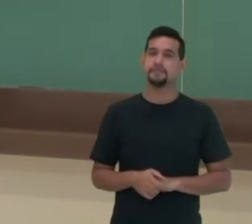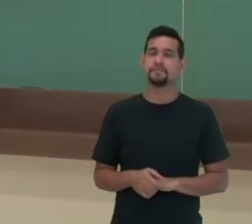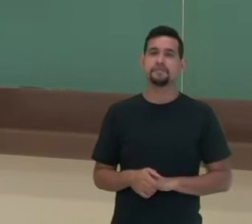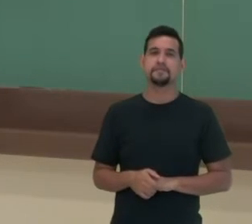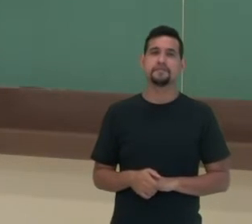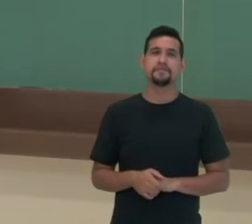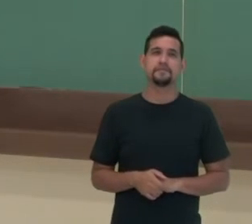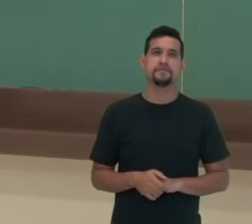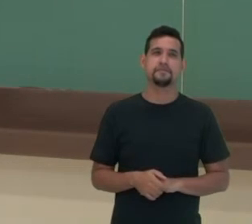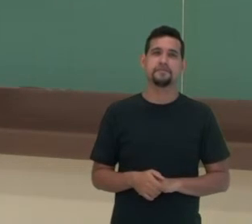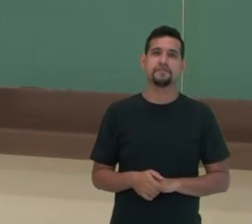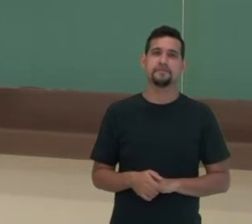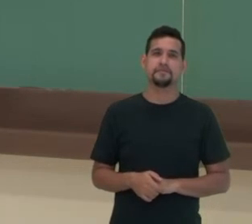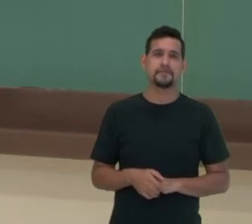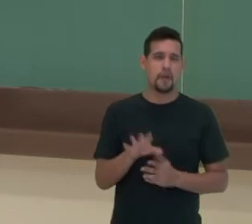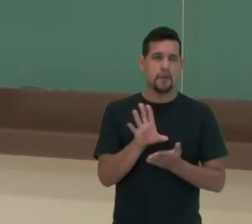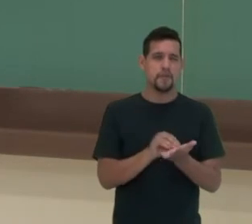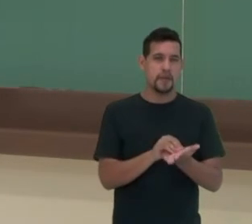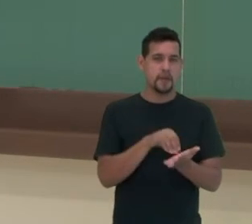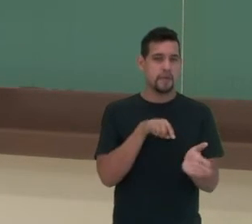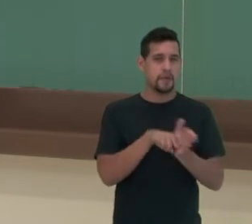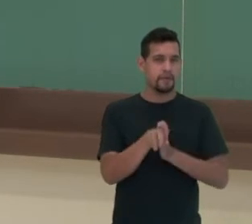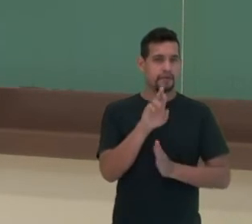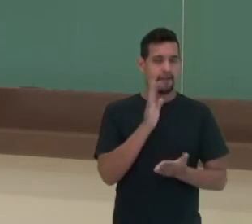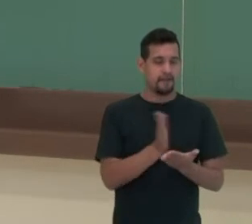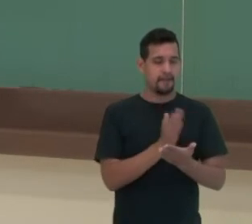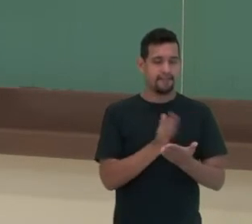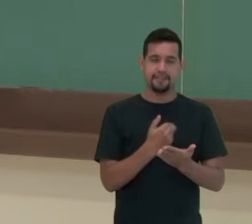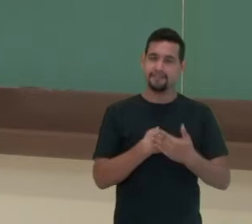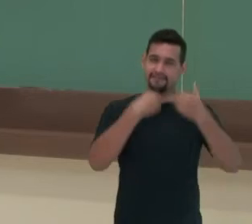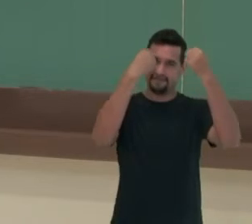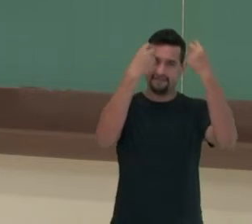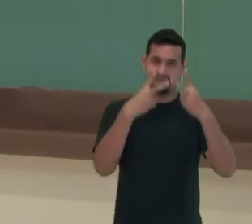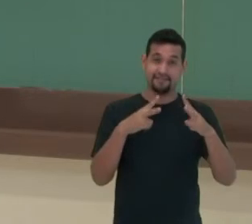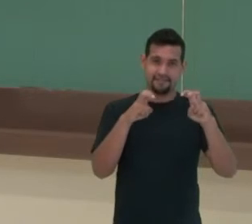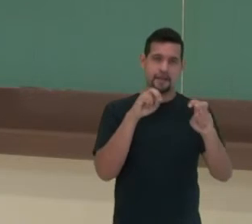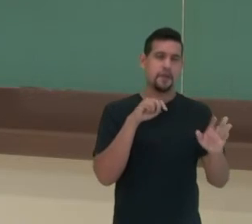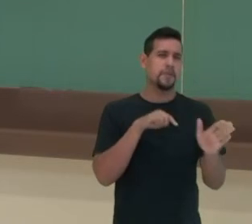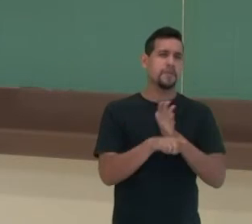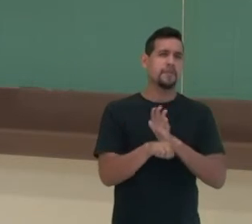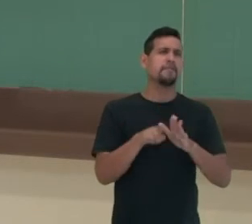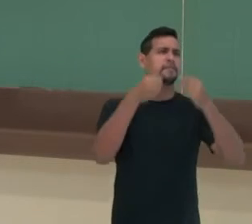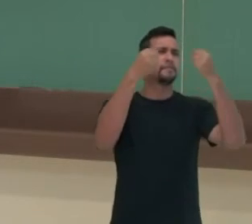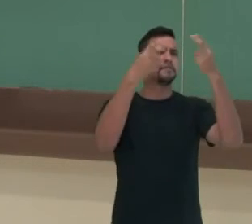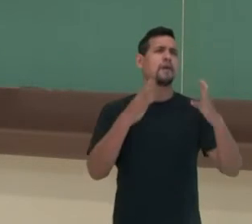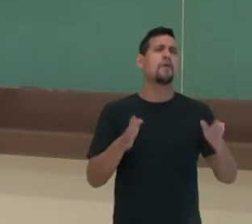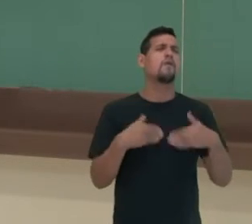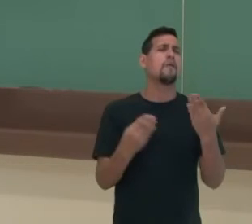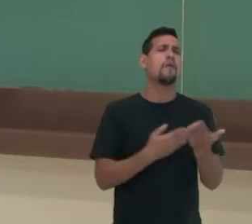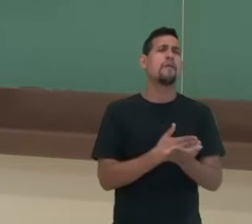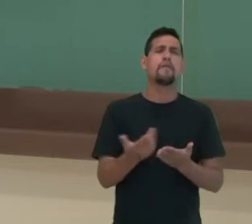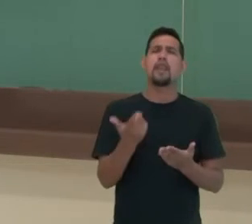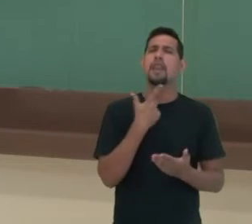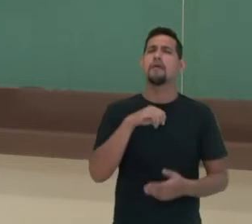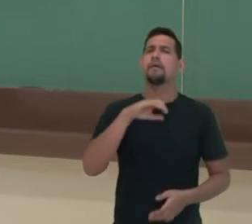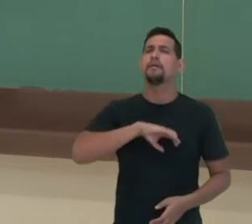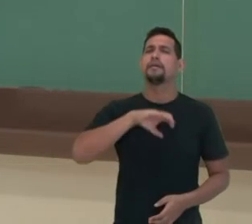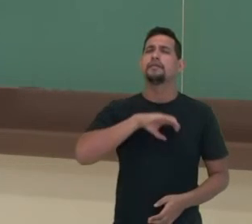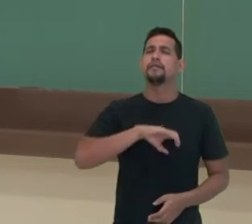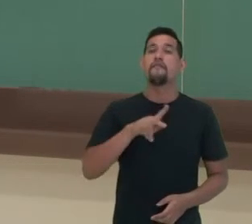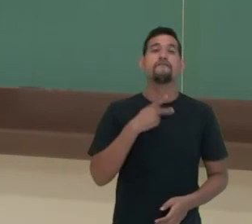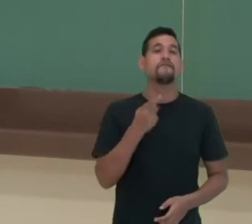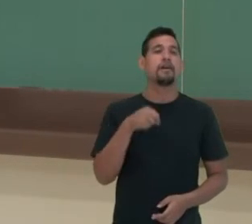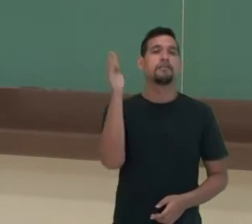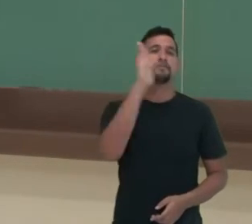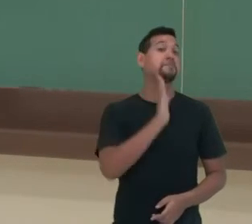aí. Copie a pergunta no seu caderno, então, já que nós estamos falando em perguntas. Explique qual a origem da língua portuguesa